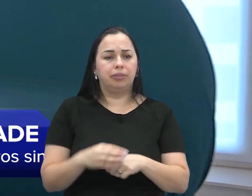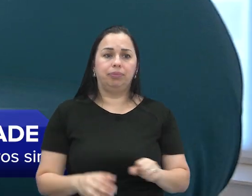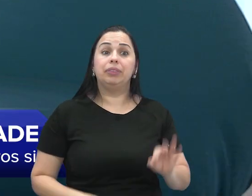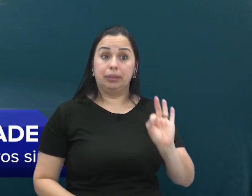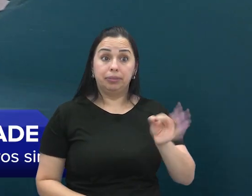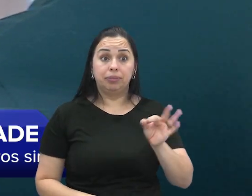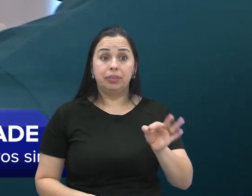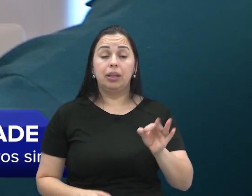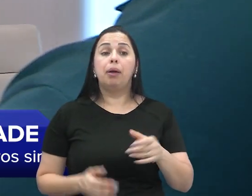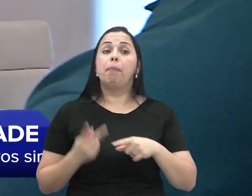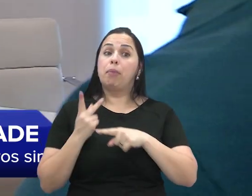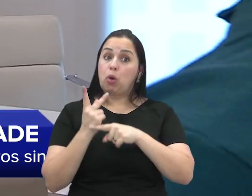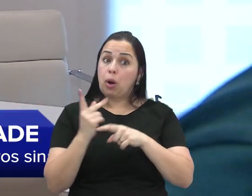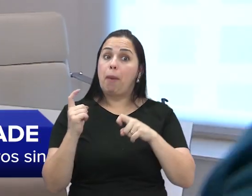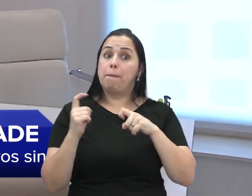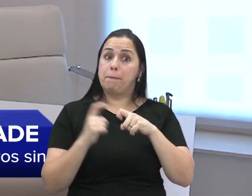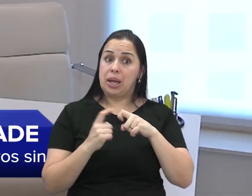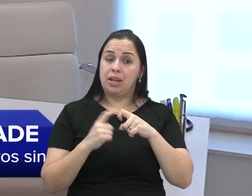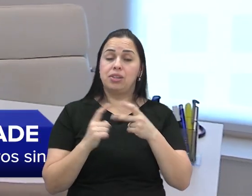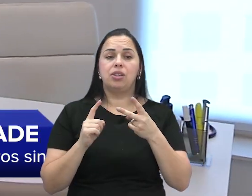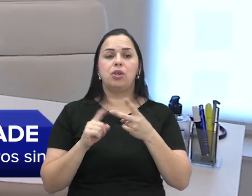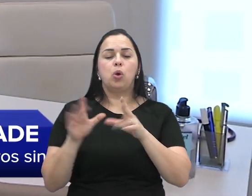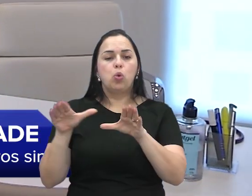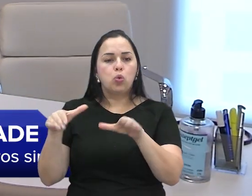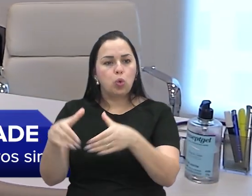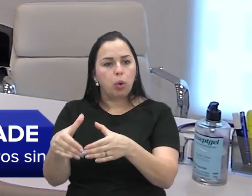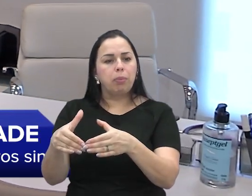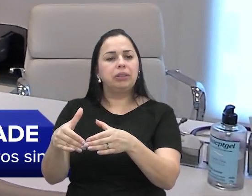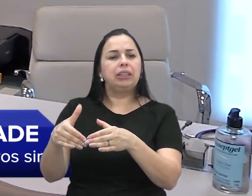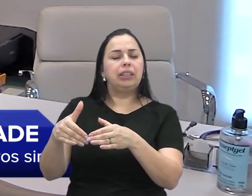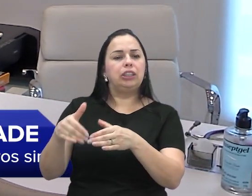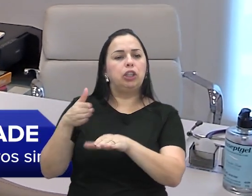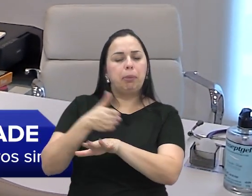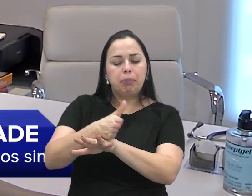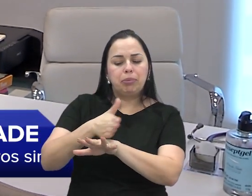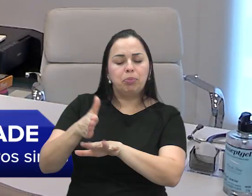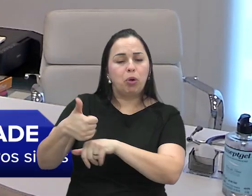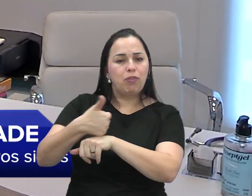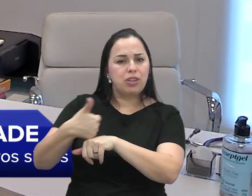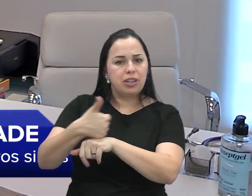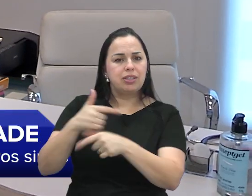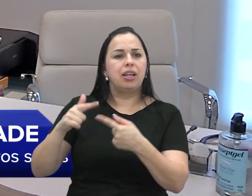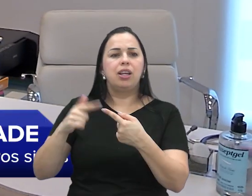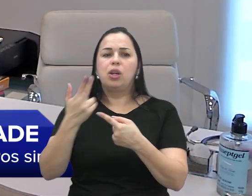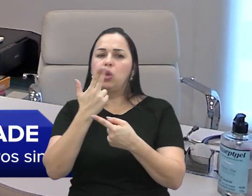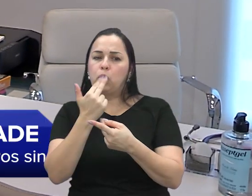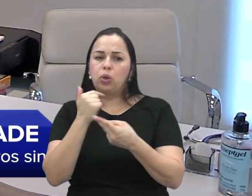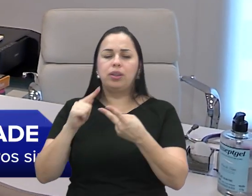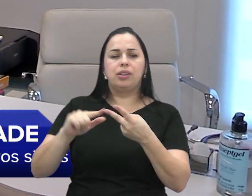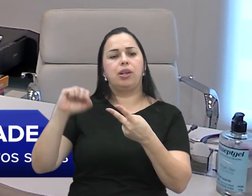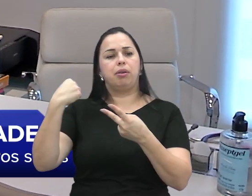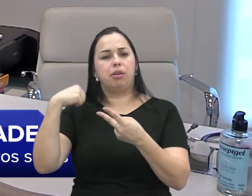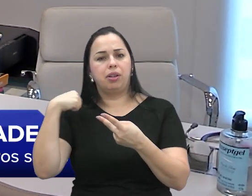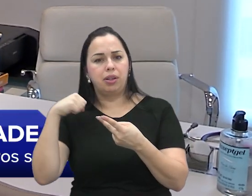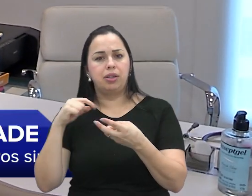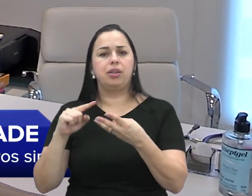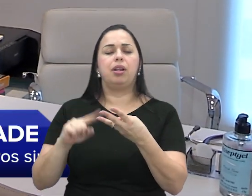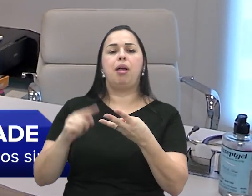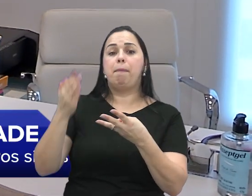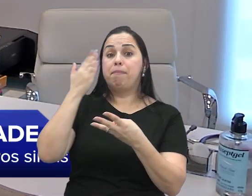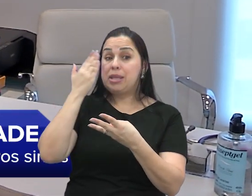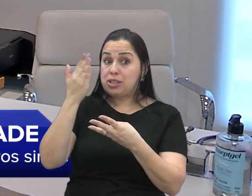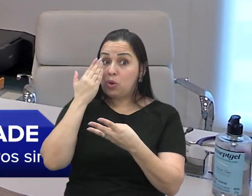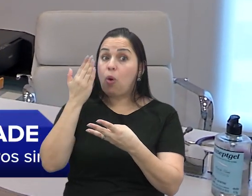dicas? Com certeza, procurar um médico, uma equipe multidisciplinar, né, que daí envolve o nutricionista, educador